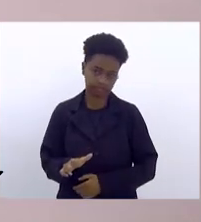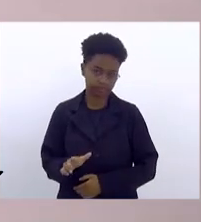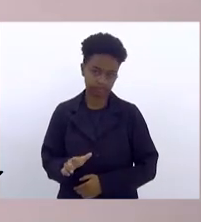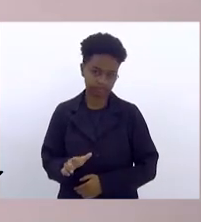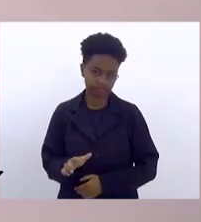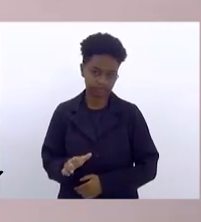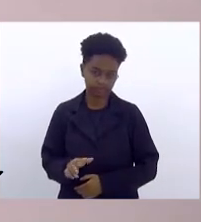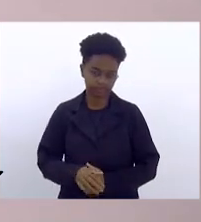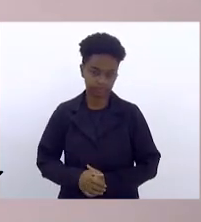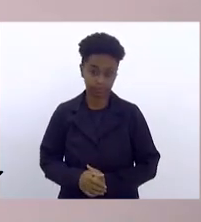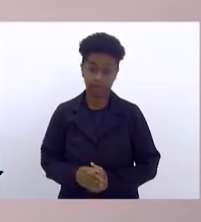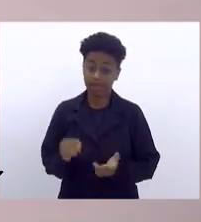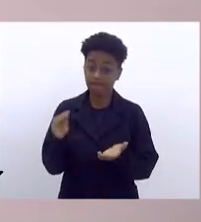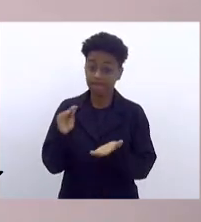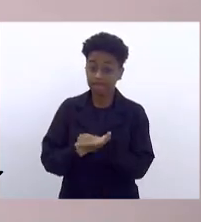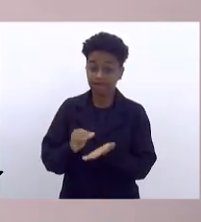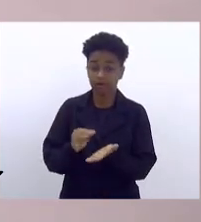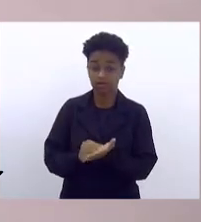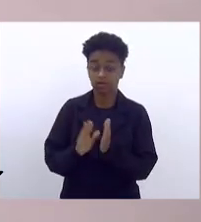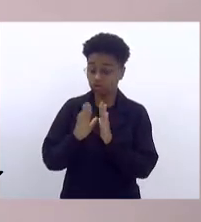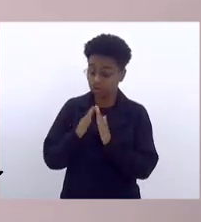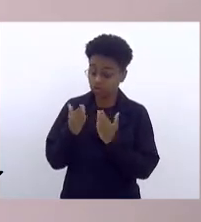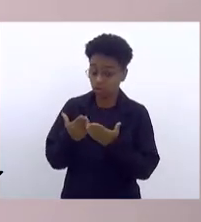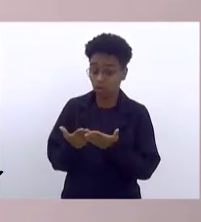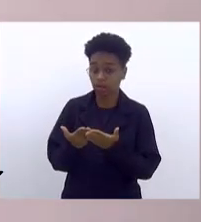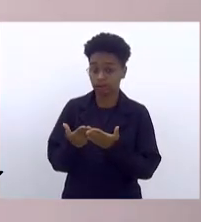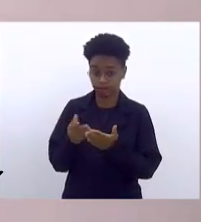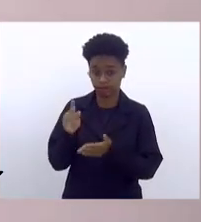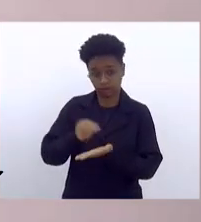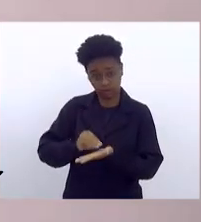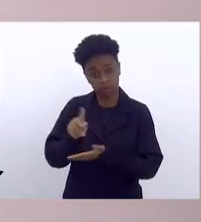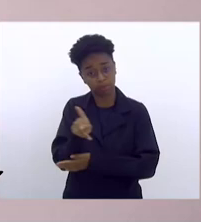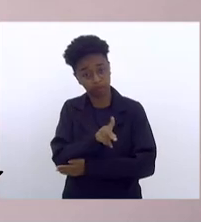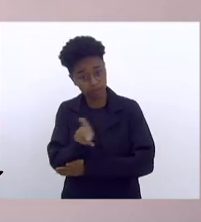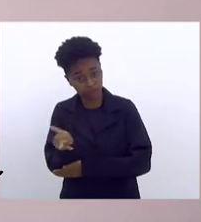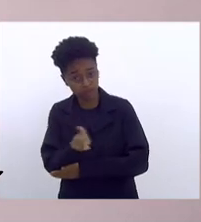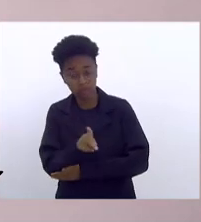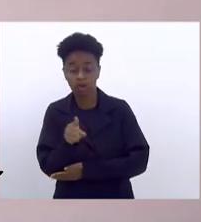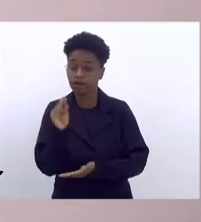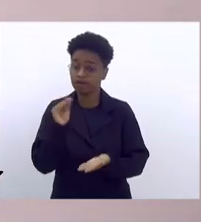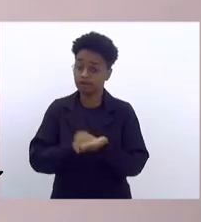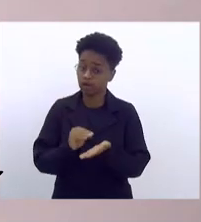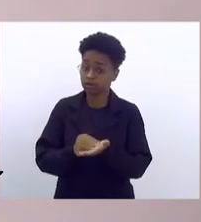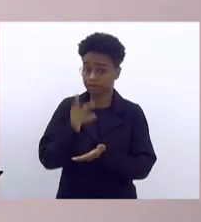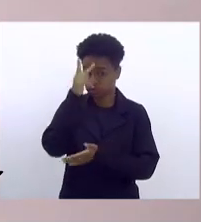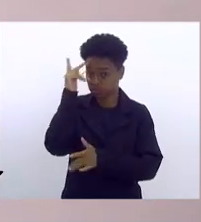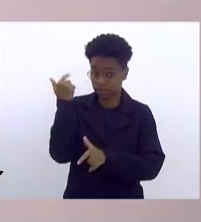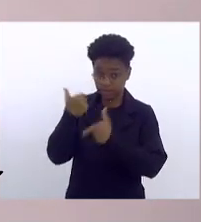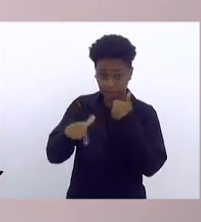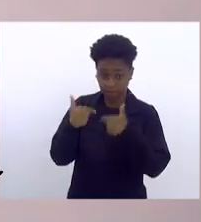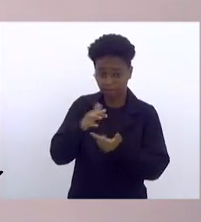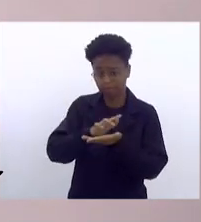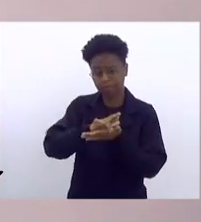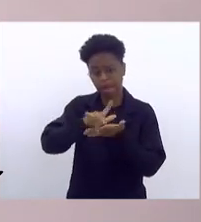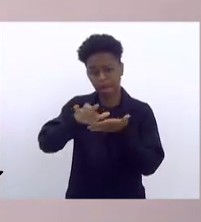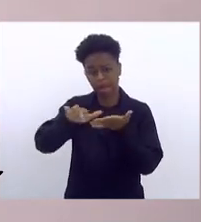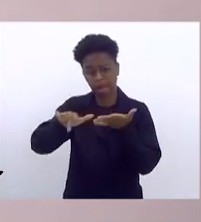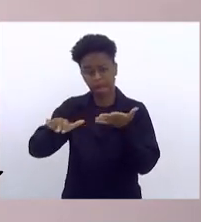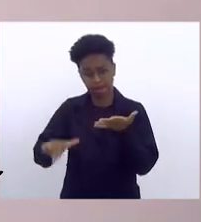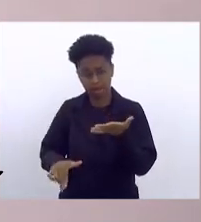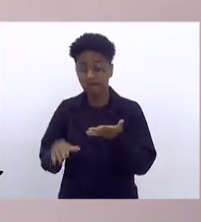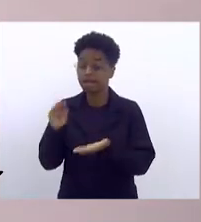falta a escola professores falta a escola trabalhadores os mais diversos